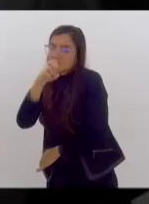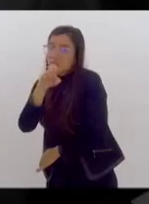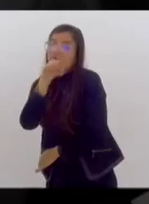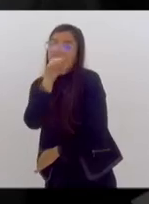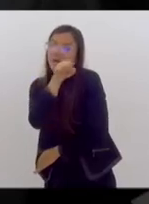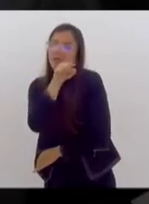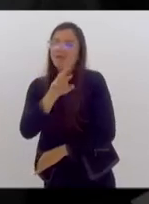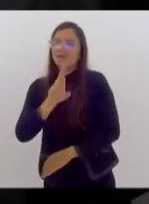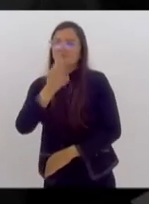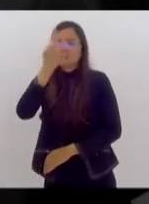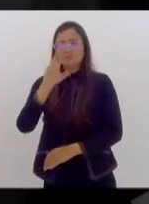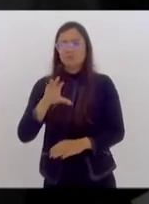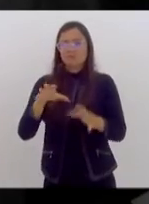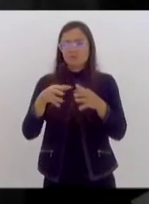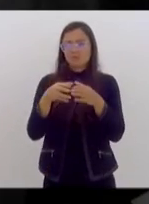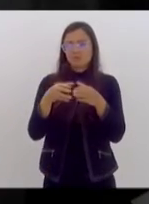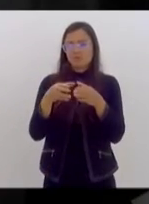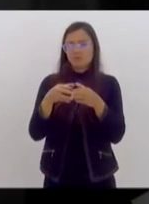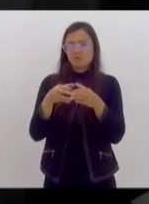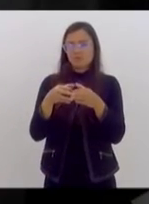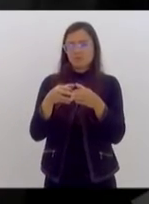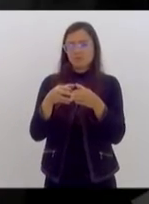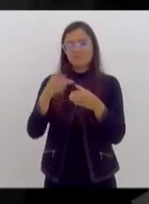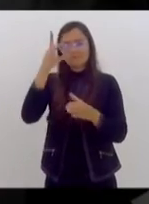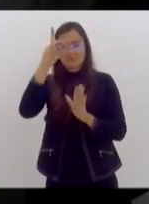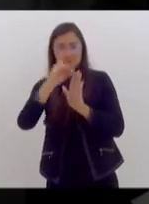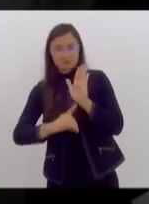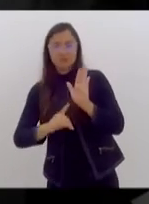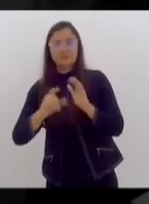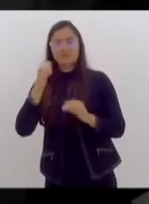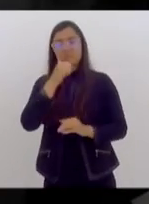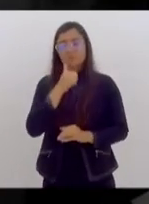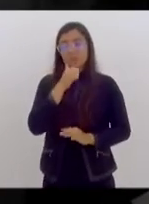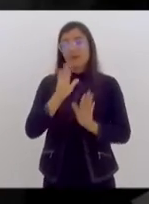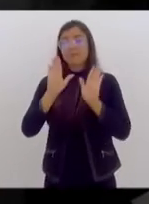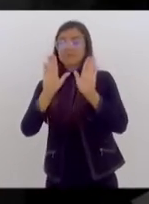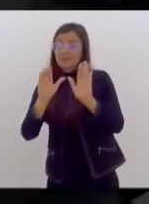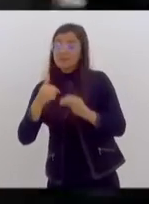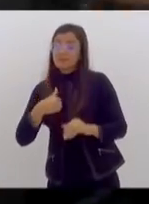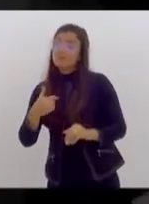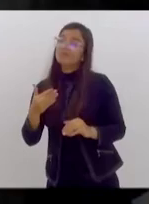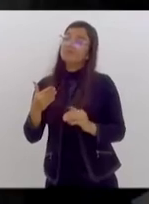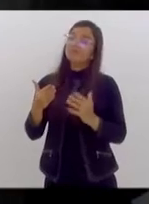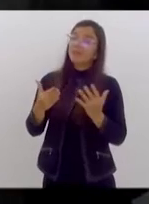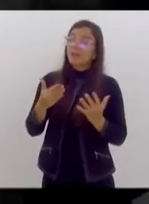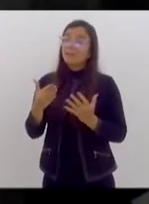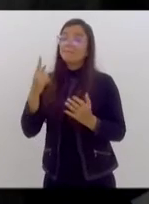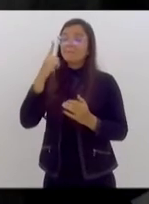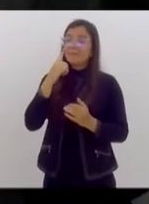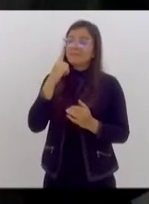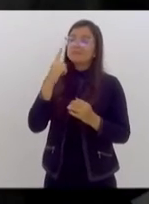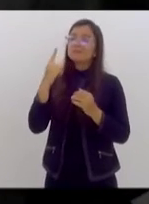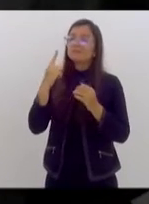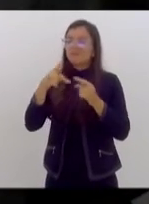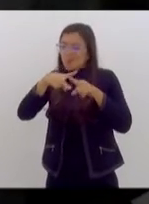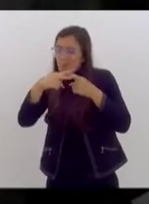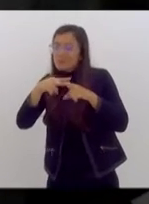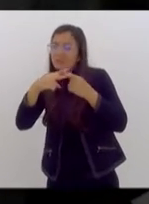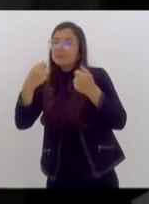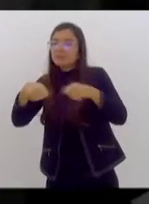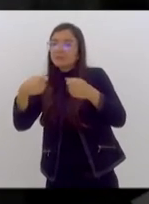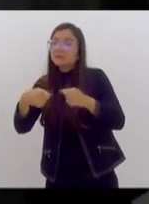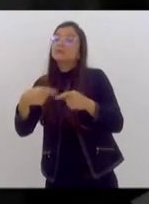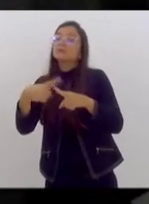mas no meu entendimento nós temos uma precisão aí jurídica que precisa ser corrigida a lei